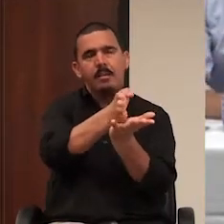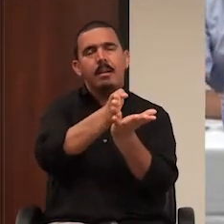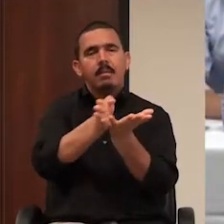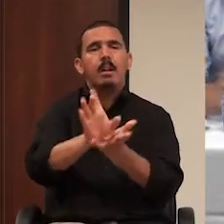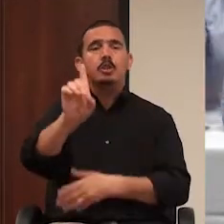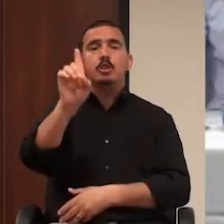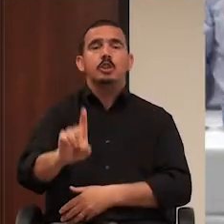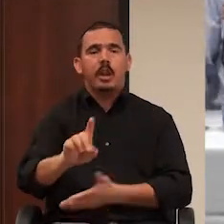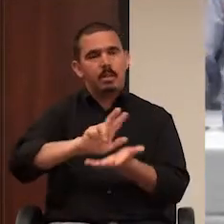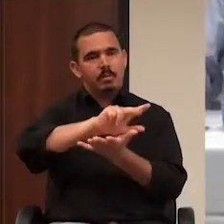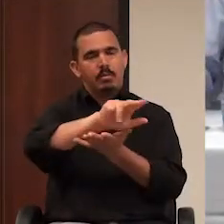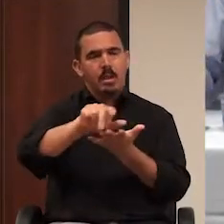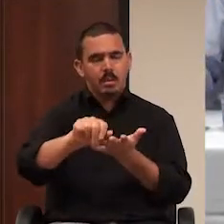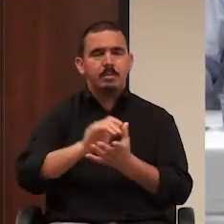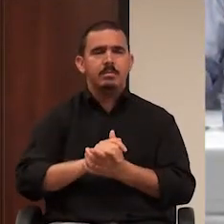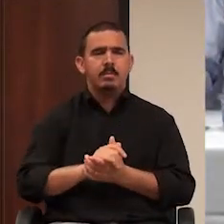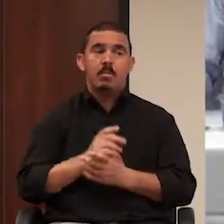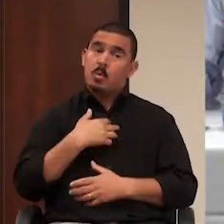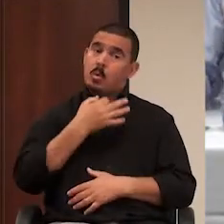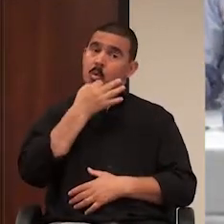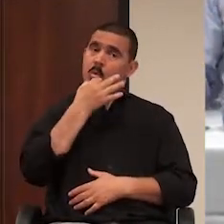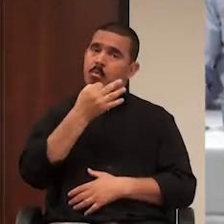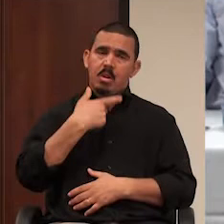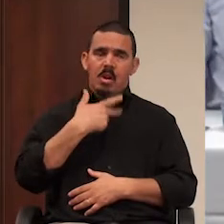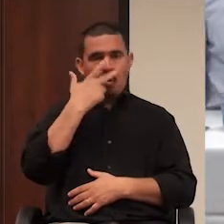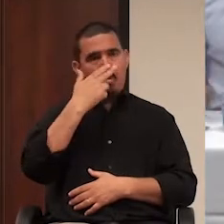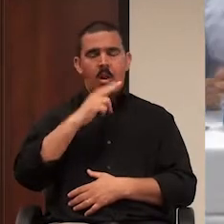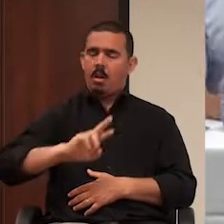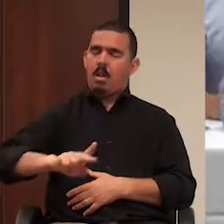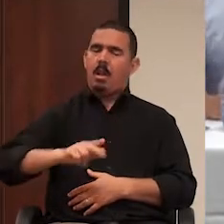exemplo, acho que isso ainda não mudou, né?